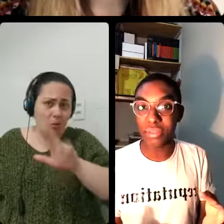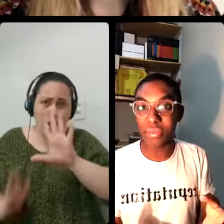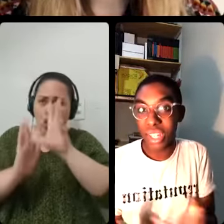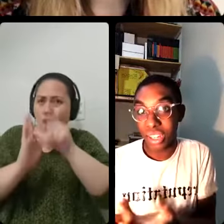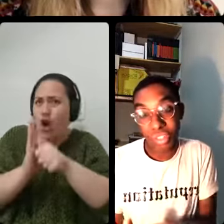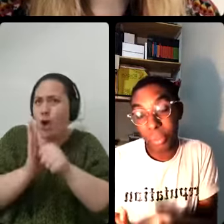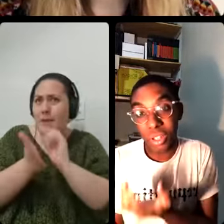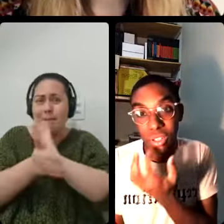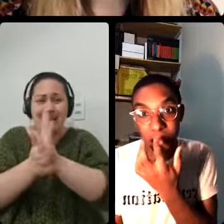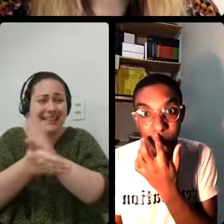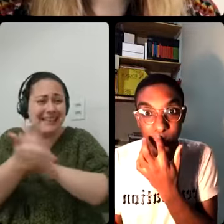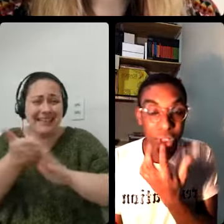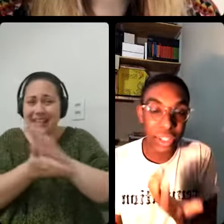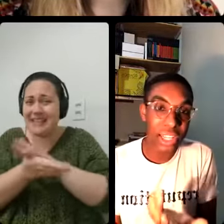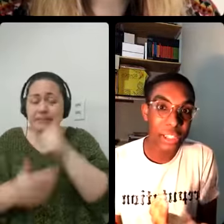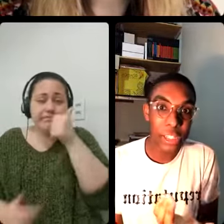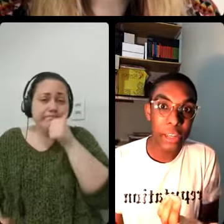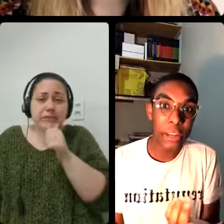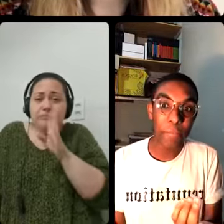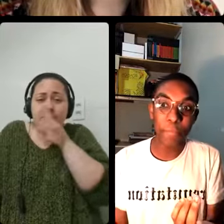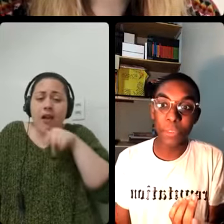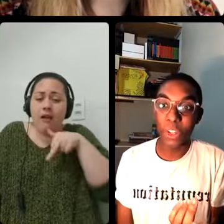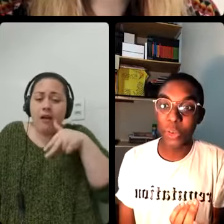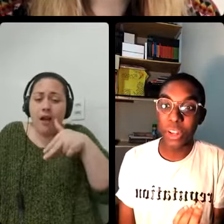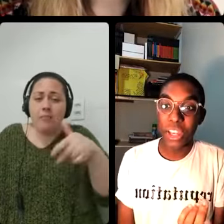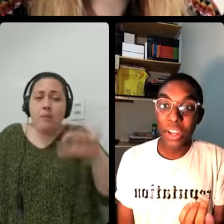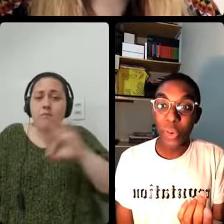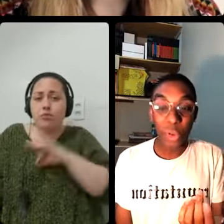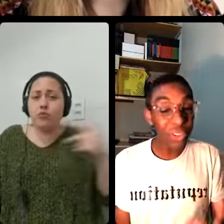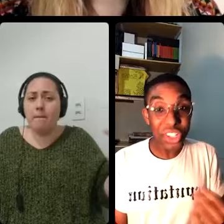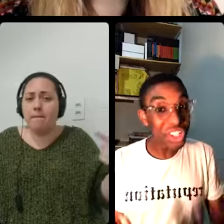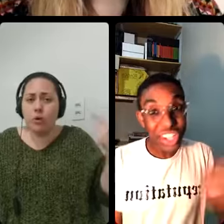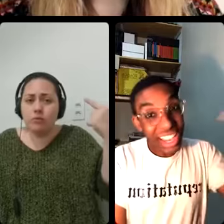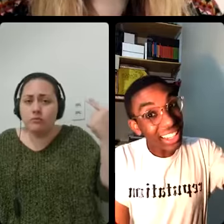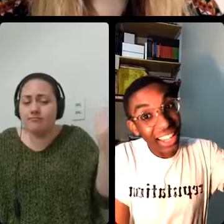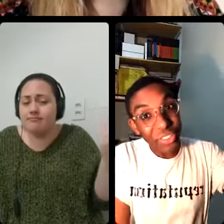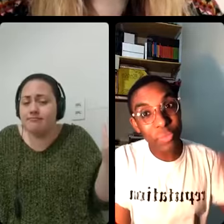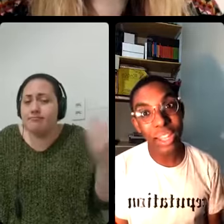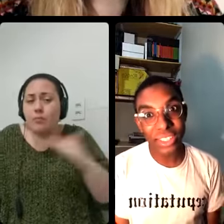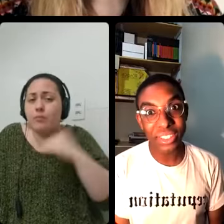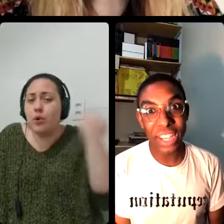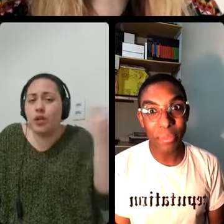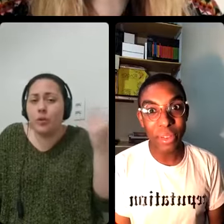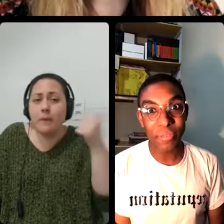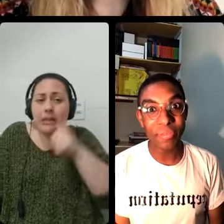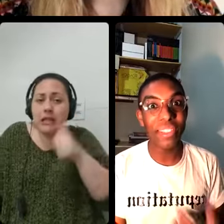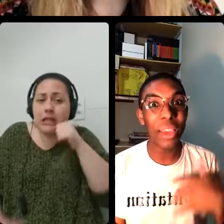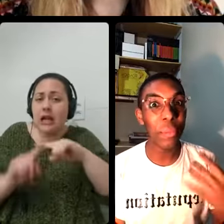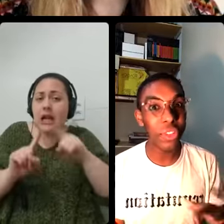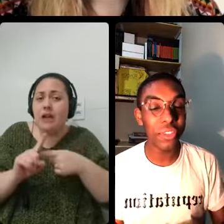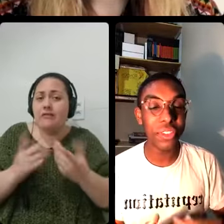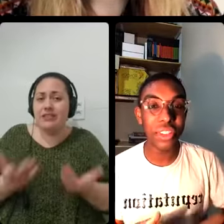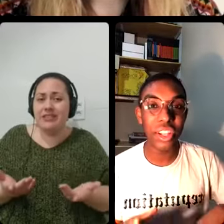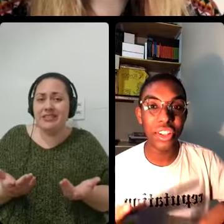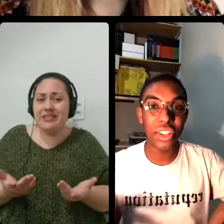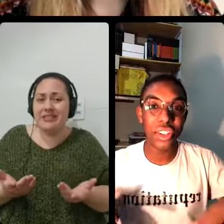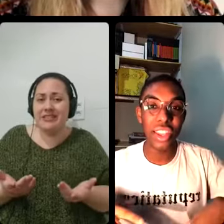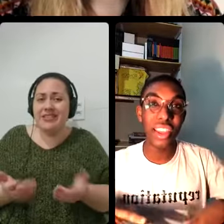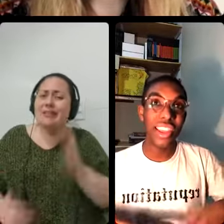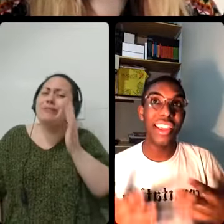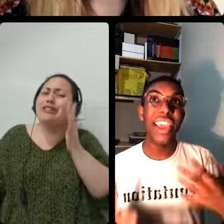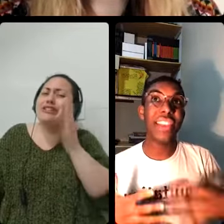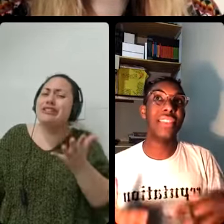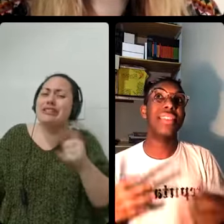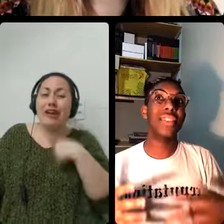nada. E ela foi morta por policiais. Então, quando a gente chega lá, nos matam, sabe? É muito frustrante a gente